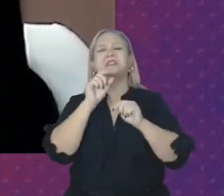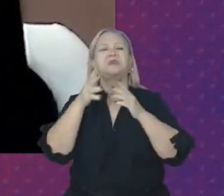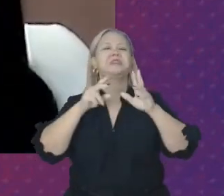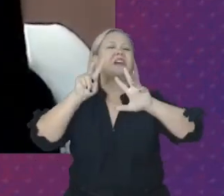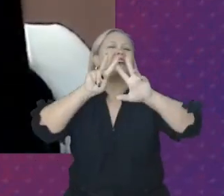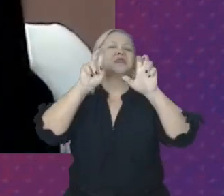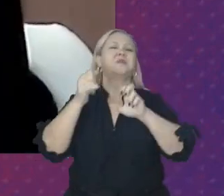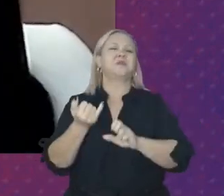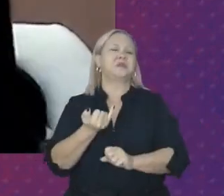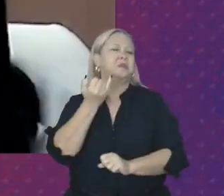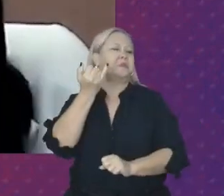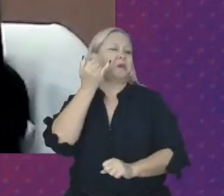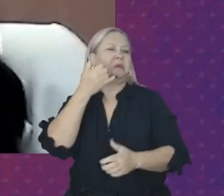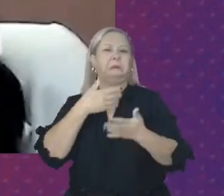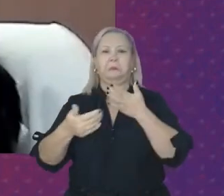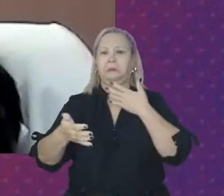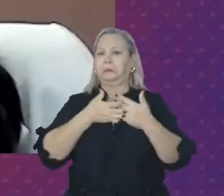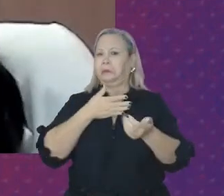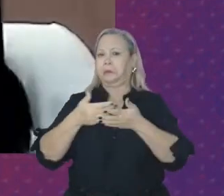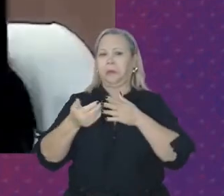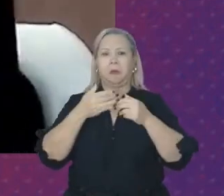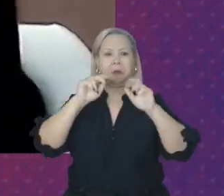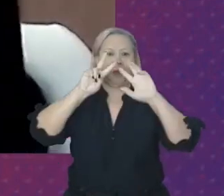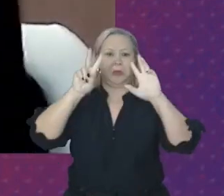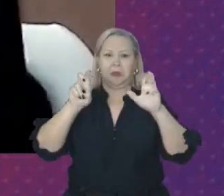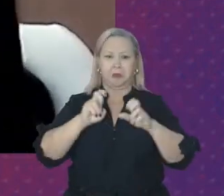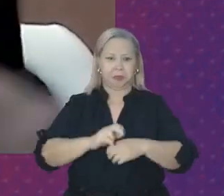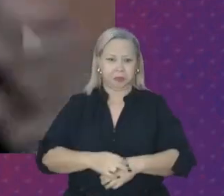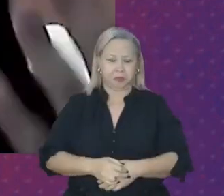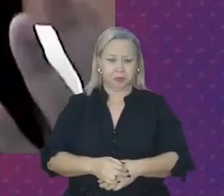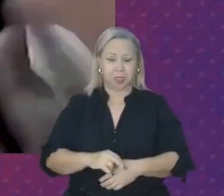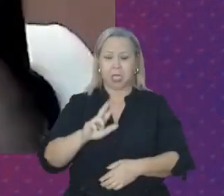assuntos importantes para a cidade que você jamais